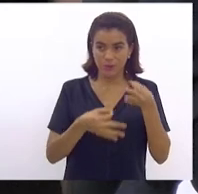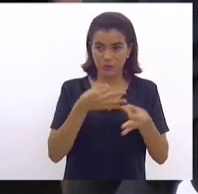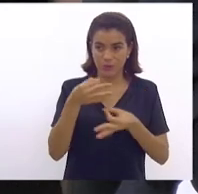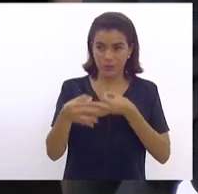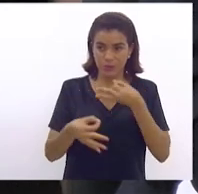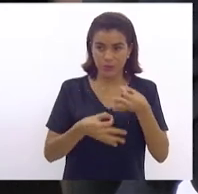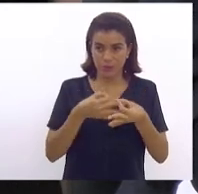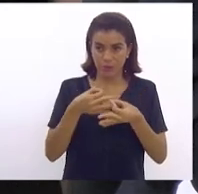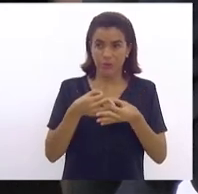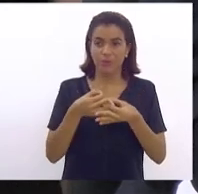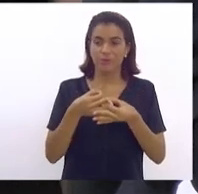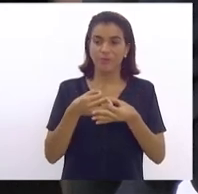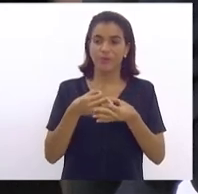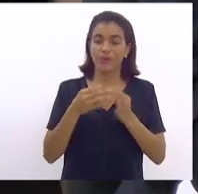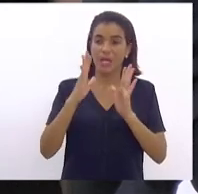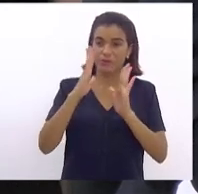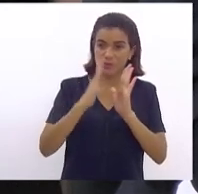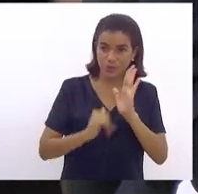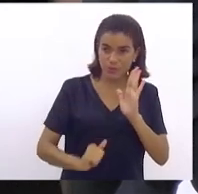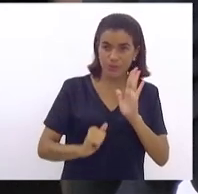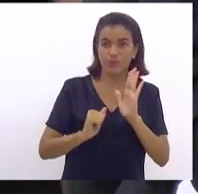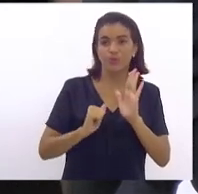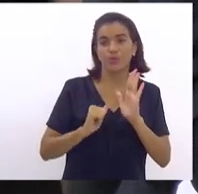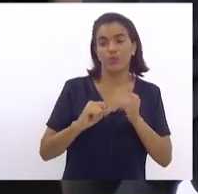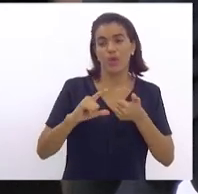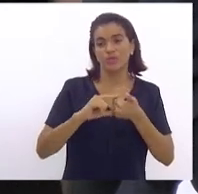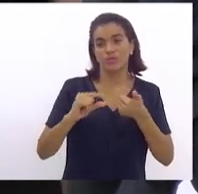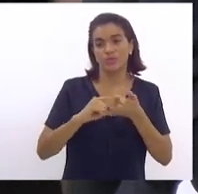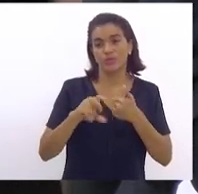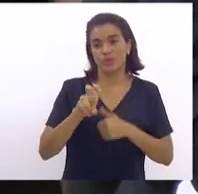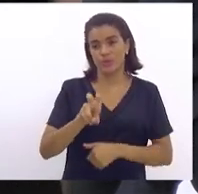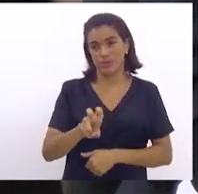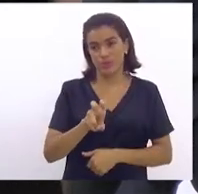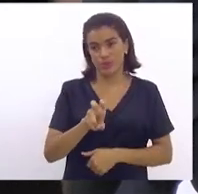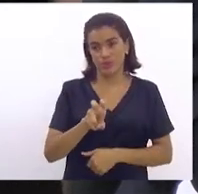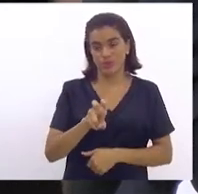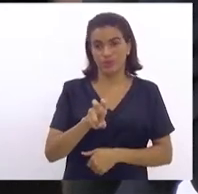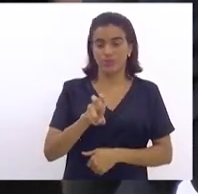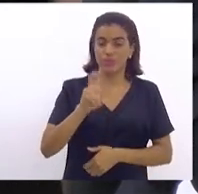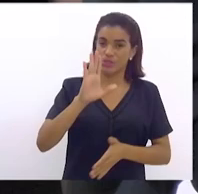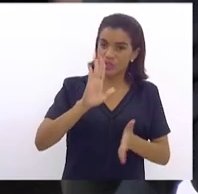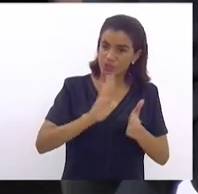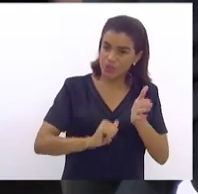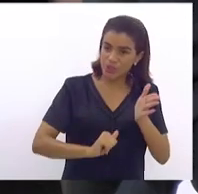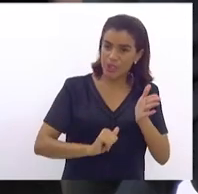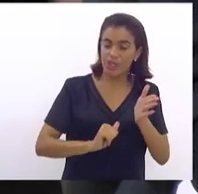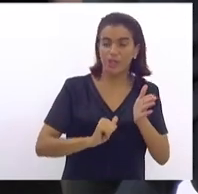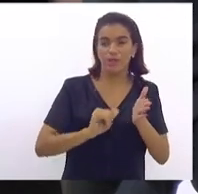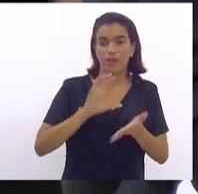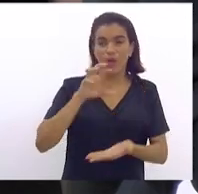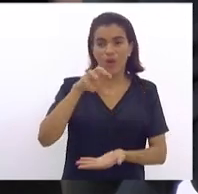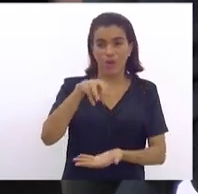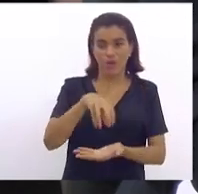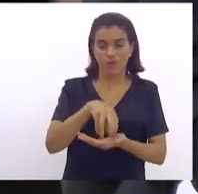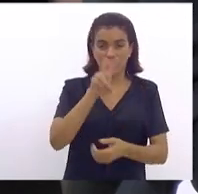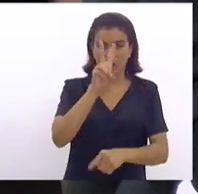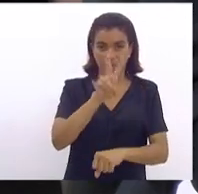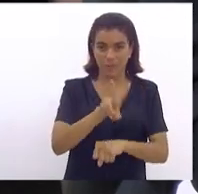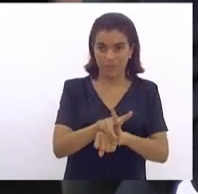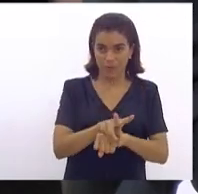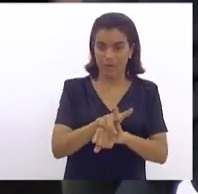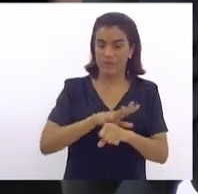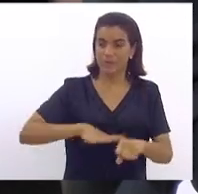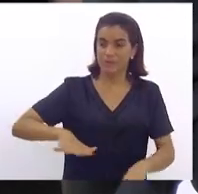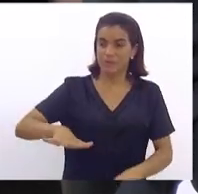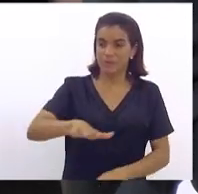da supressão do inciso 5º do artigo 7º, né, retirando essa unidade da proteção